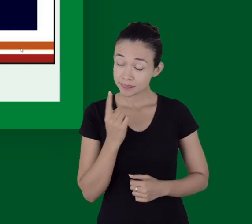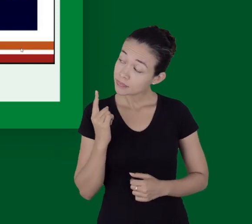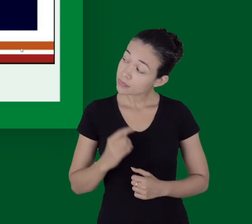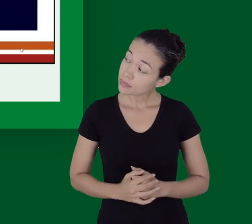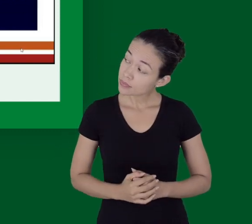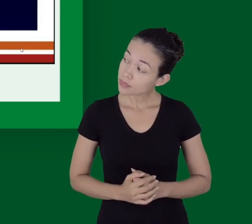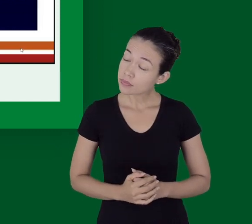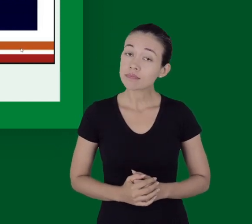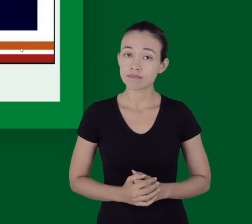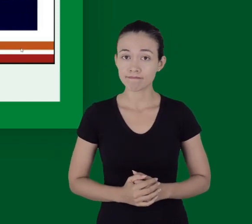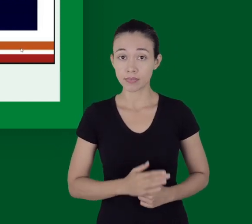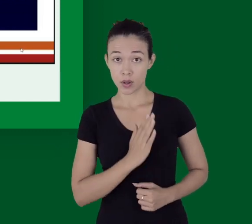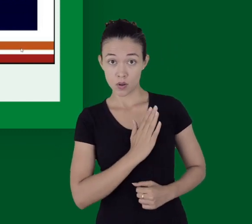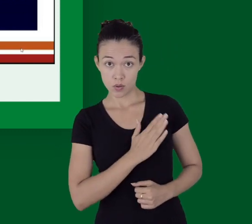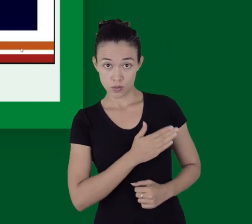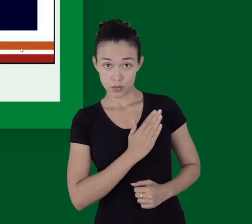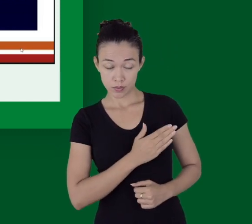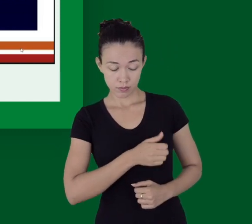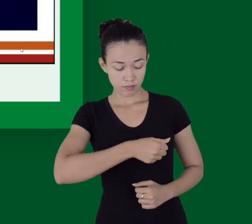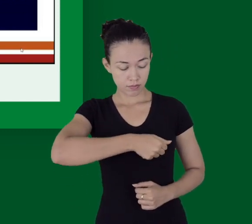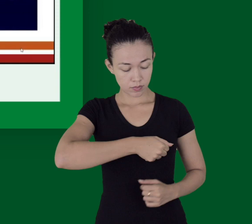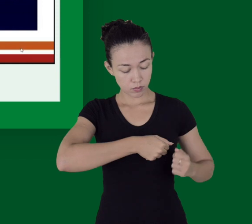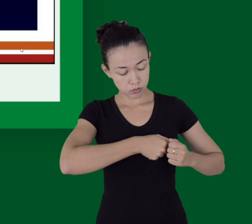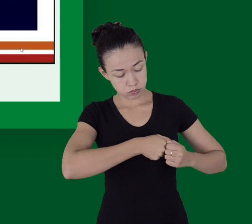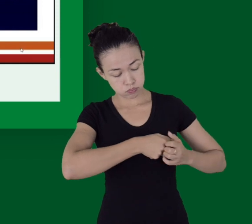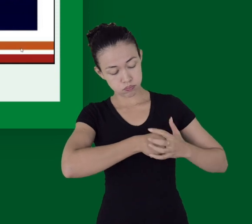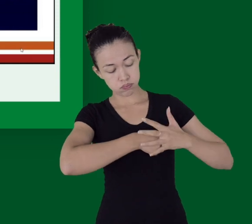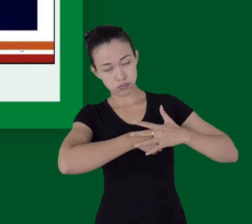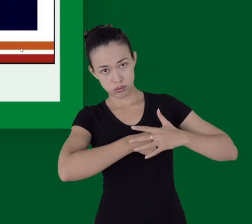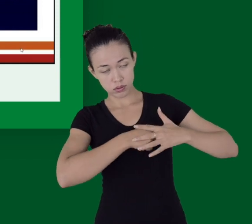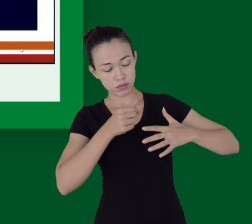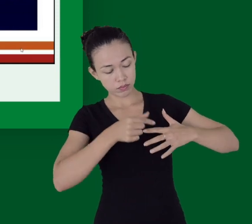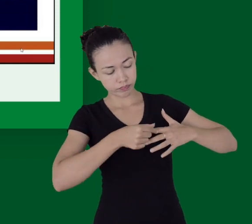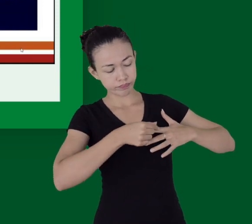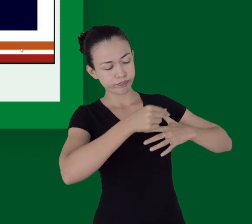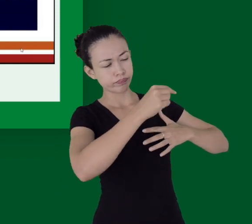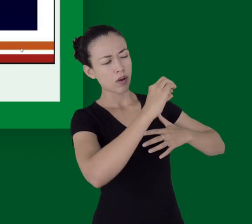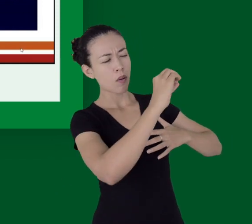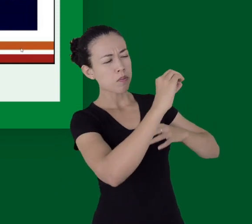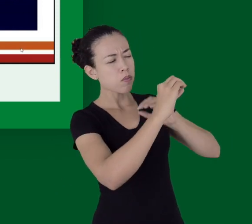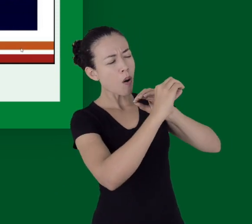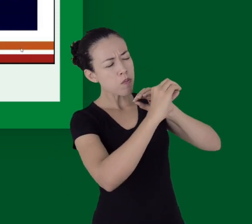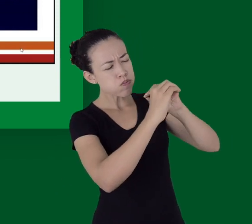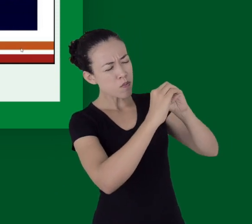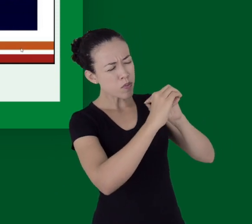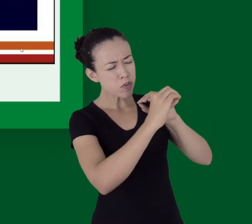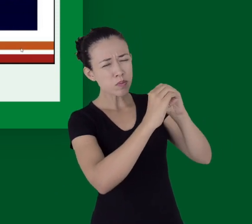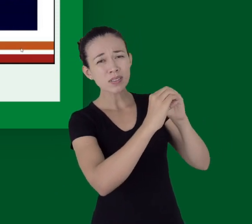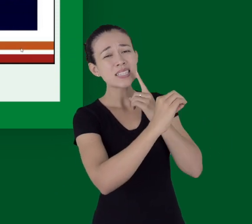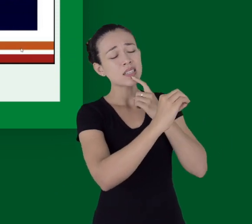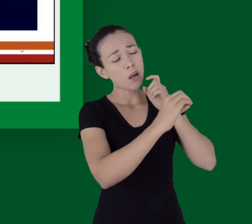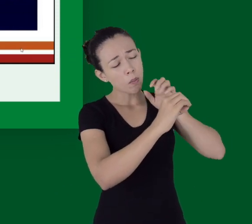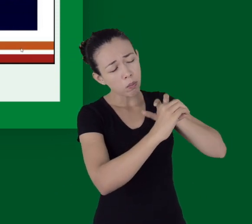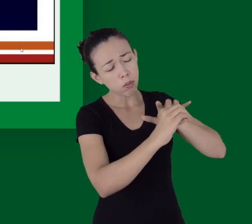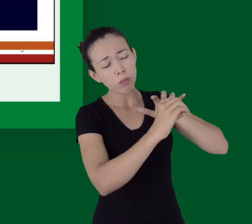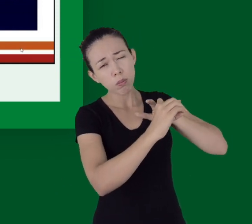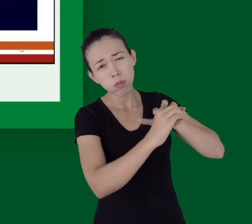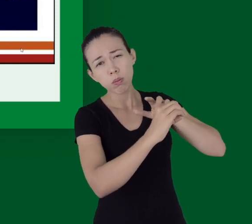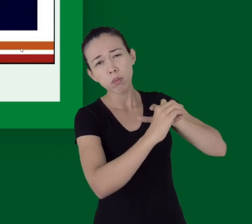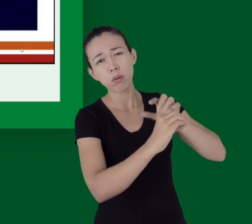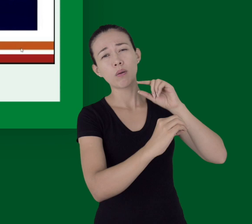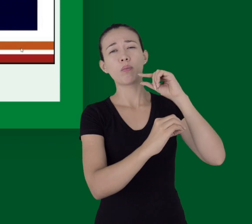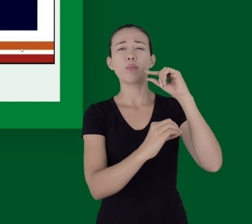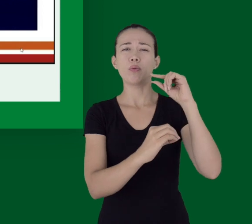infarto? O infarto é uma obstrução de uma artéria do coração, uma artéria que está em volta do coração, né? As artérias